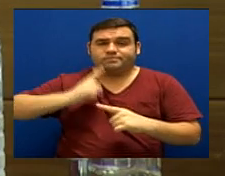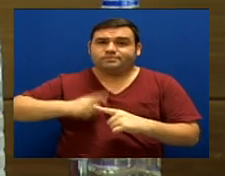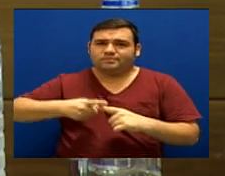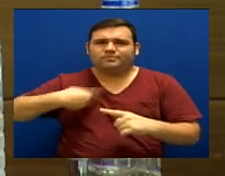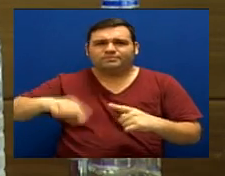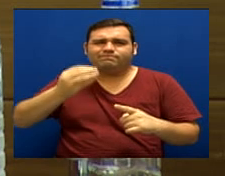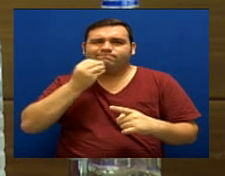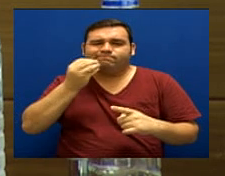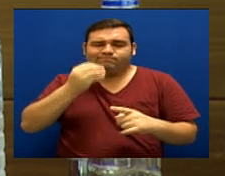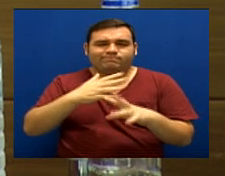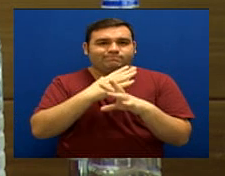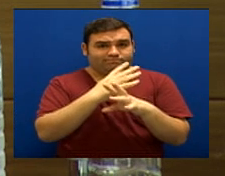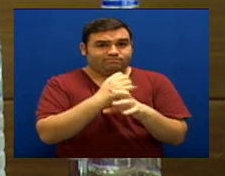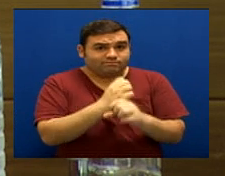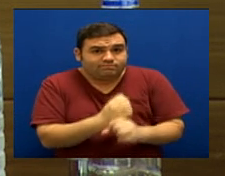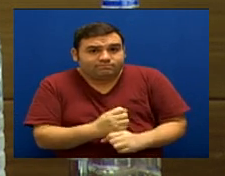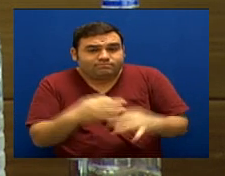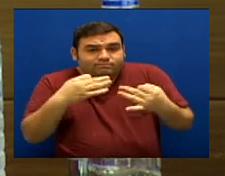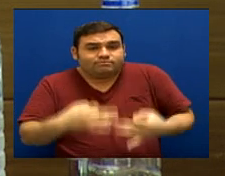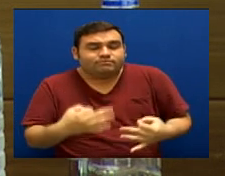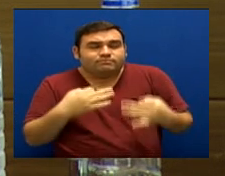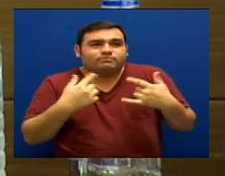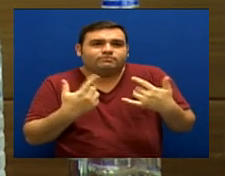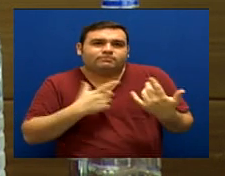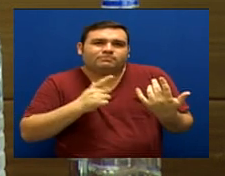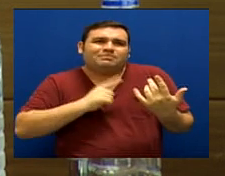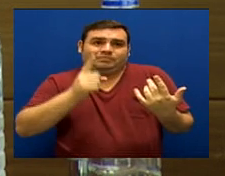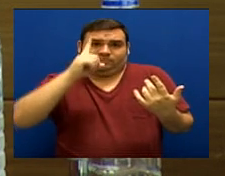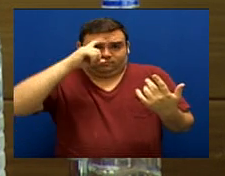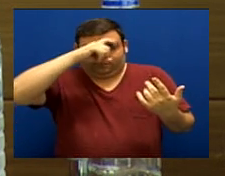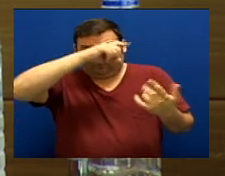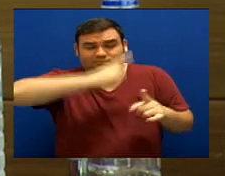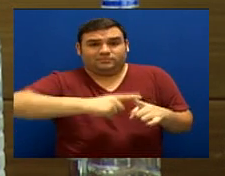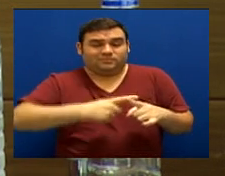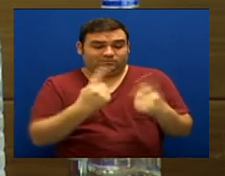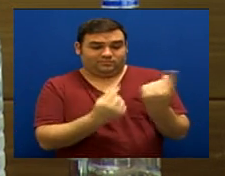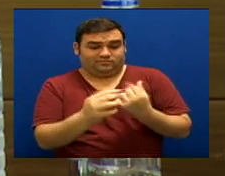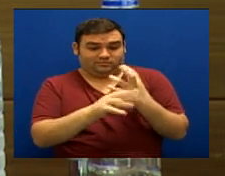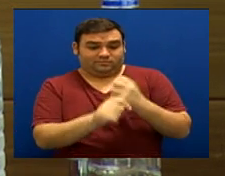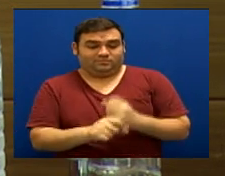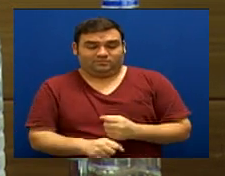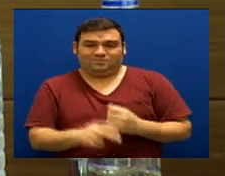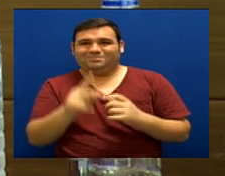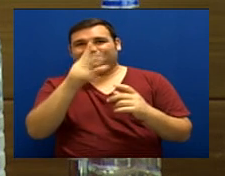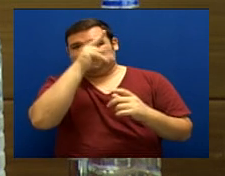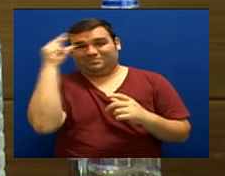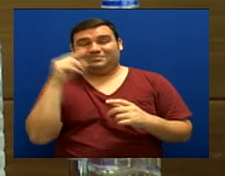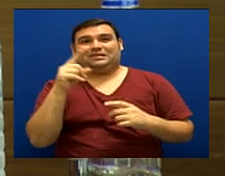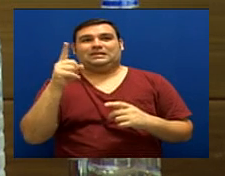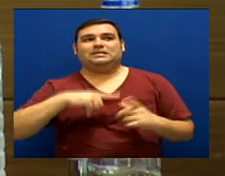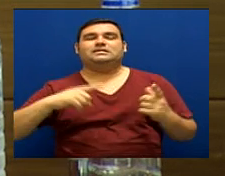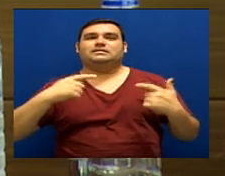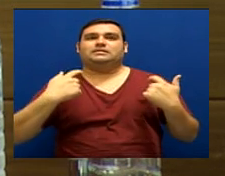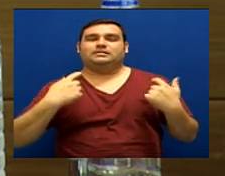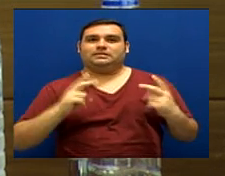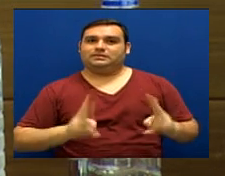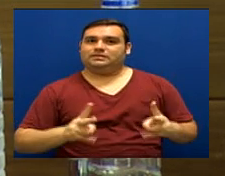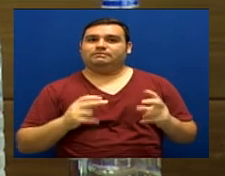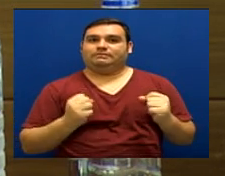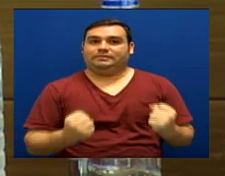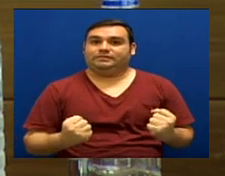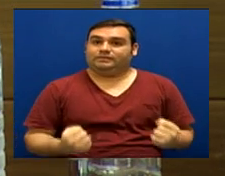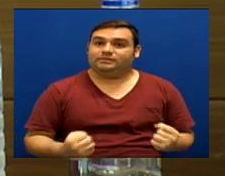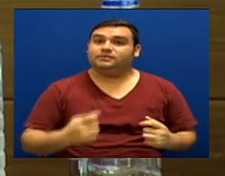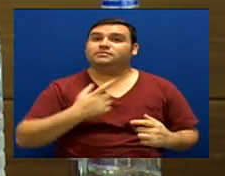tem tentado equacionar tudo logicamente é difícil porque mexer conhecimento público é uma demanda cada vez vai